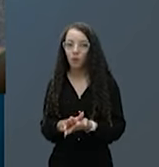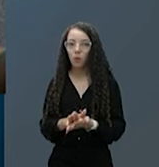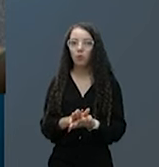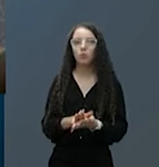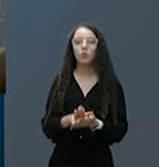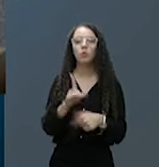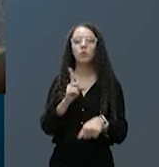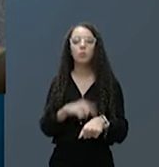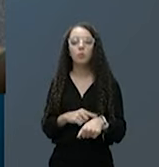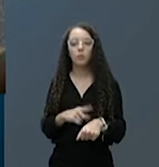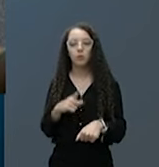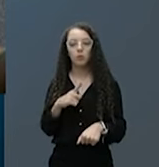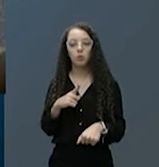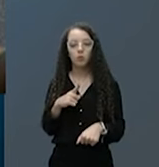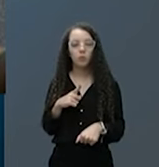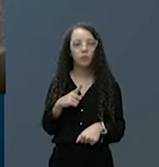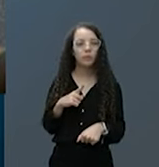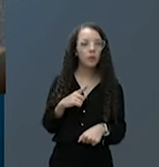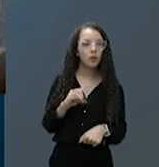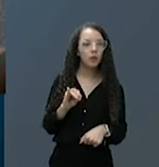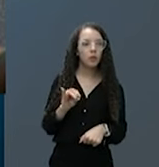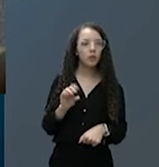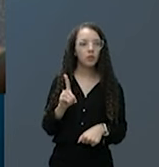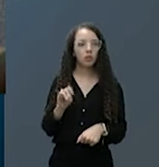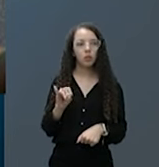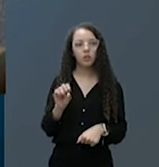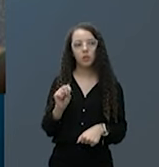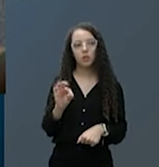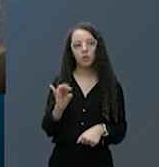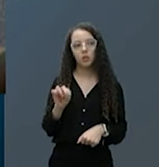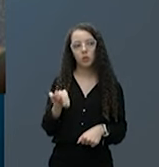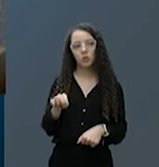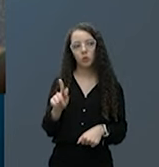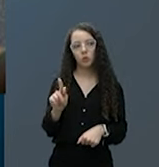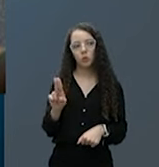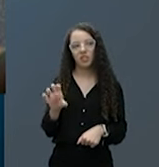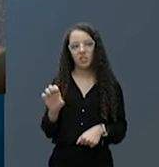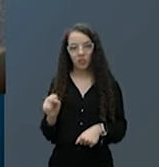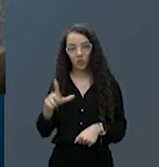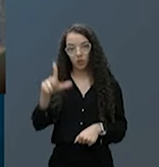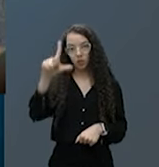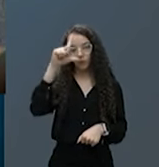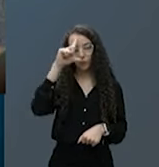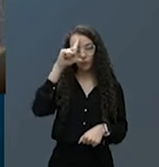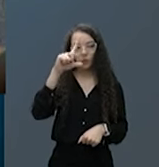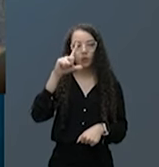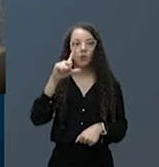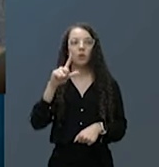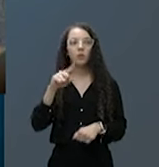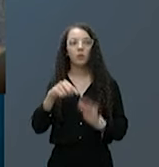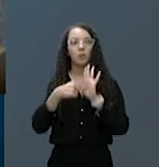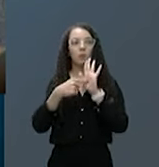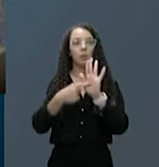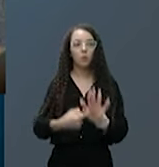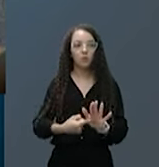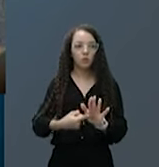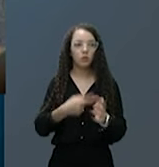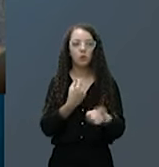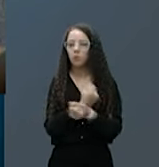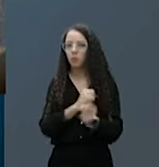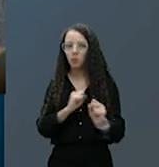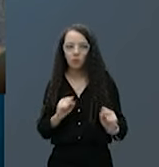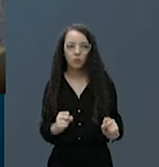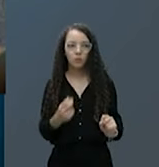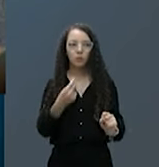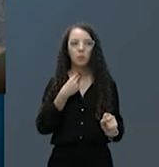o overruling. E, como tem dito, a manifesta inadmissibilidade ou a manifesta improcedência do agravo interno, ela deve ser aferida